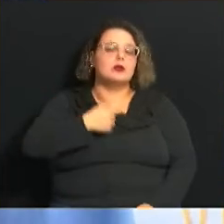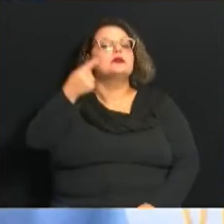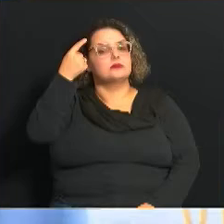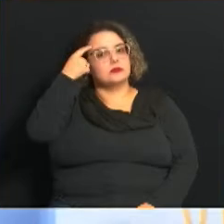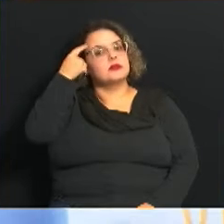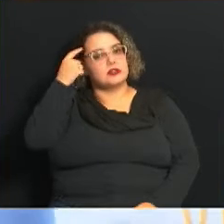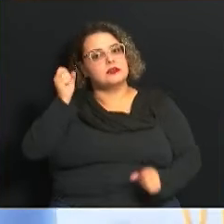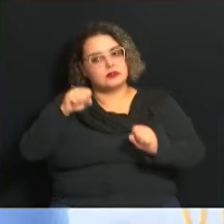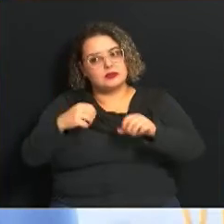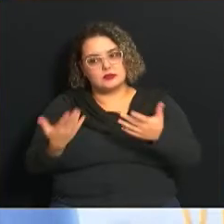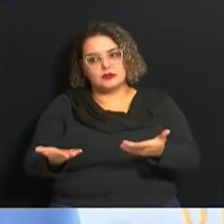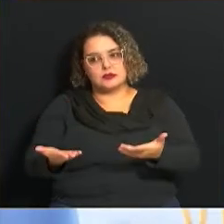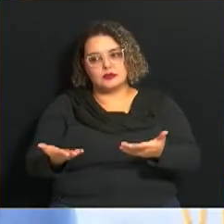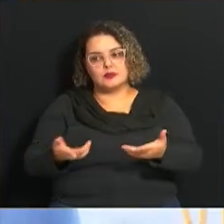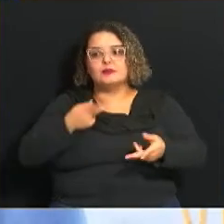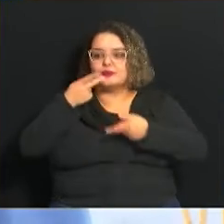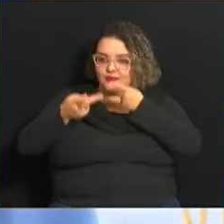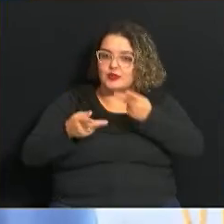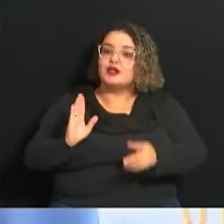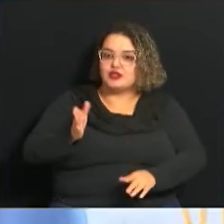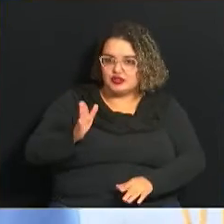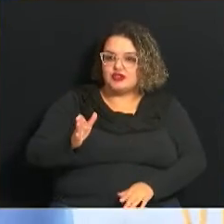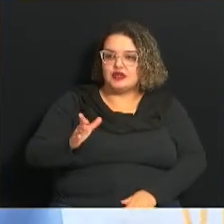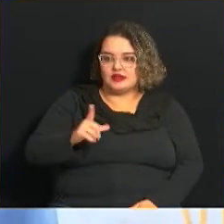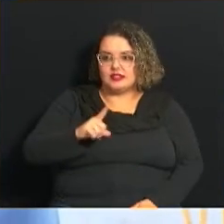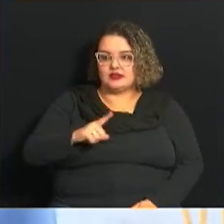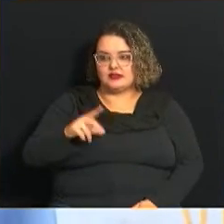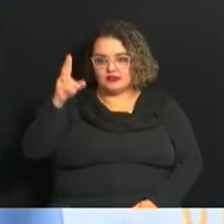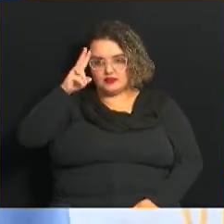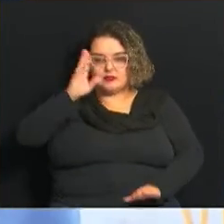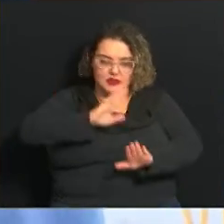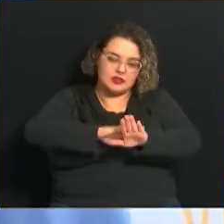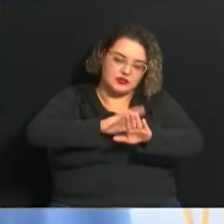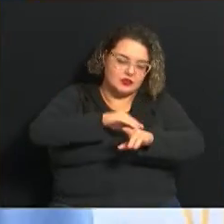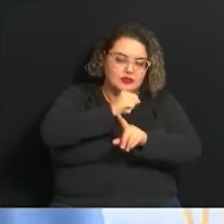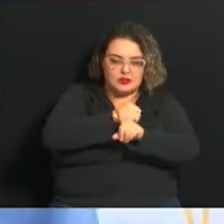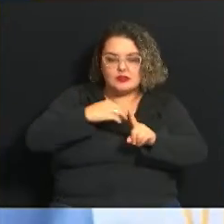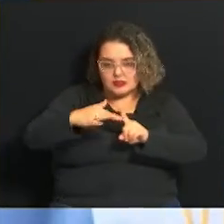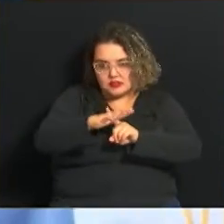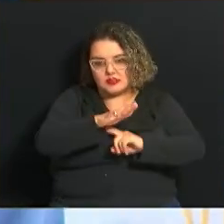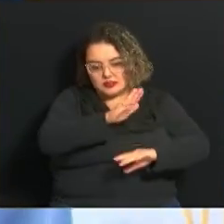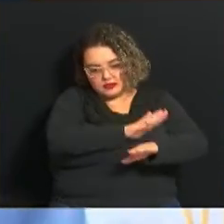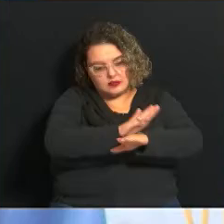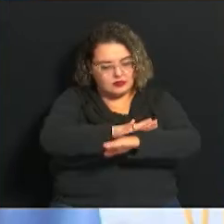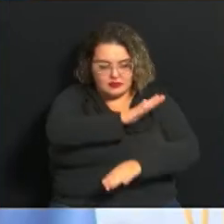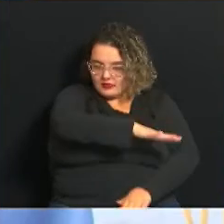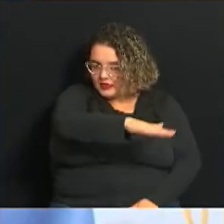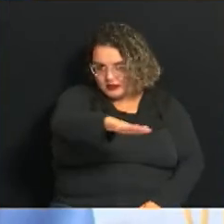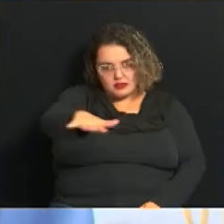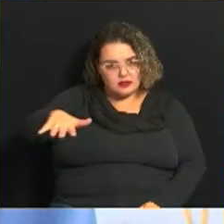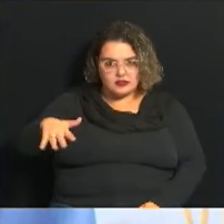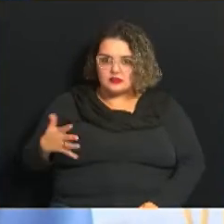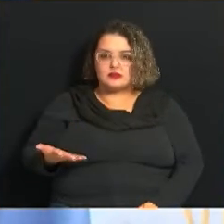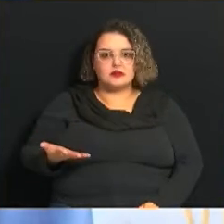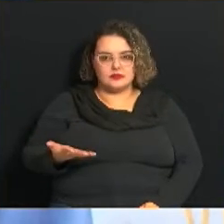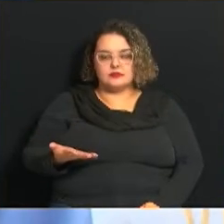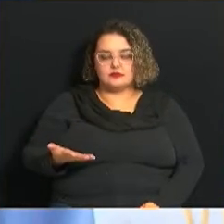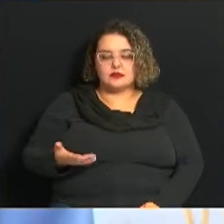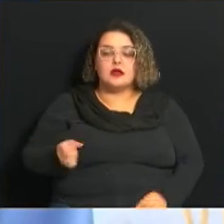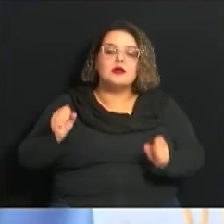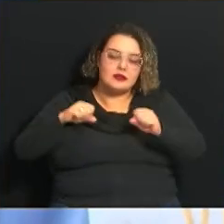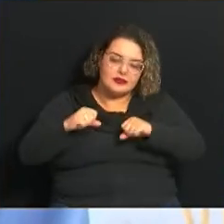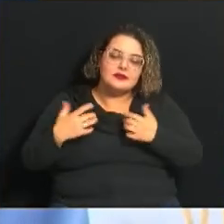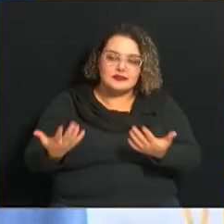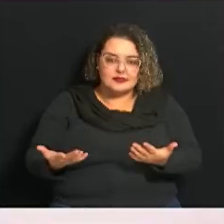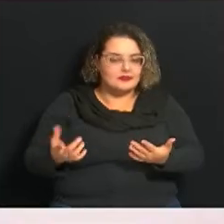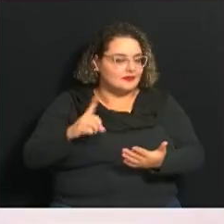disso, como você falou, a gente já tem um histórico de algumas ações, né, em diversos setores, e a gente vai sim, não vai